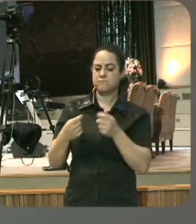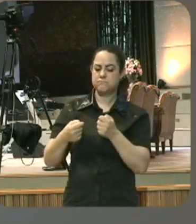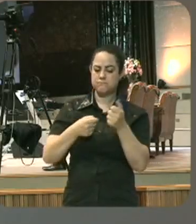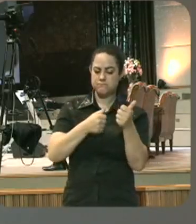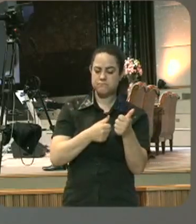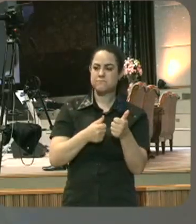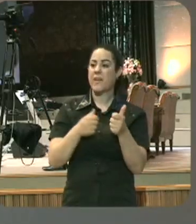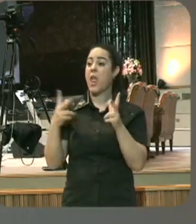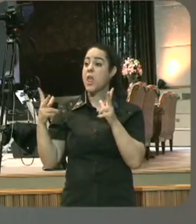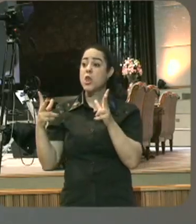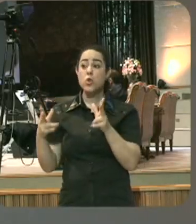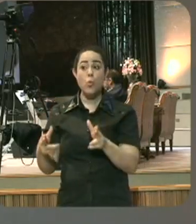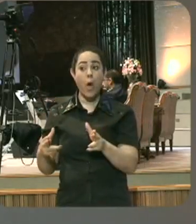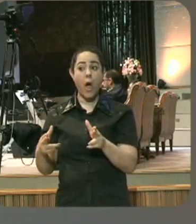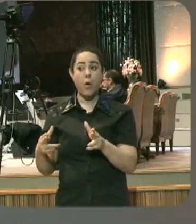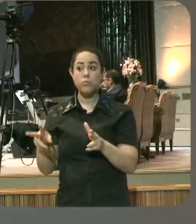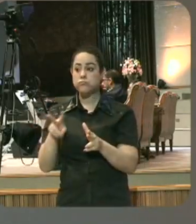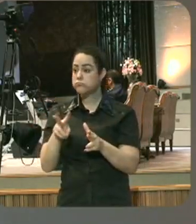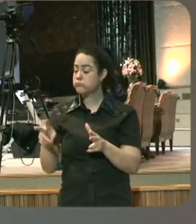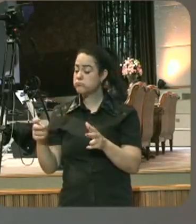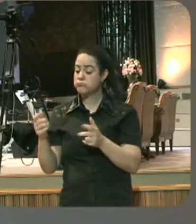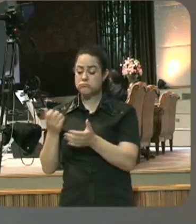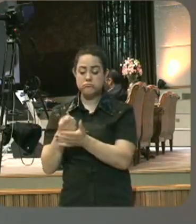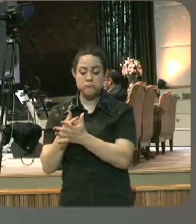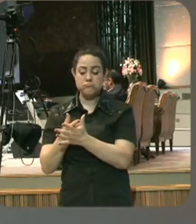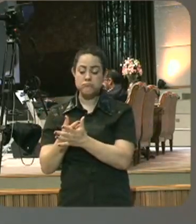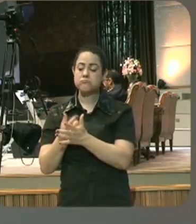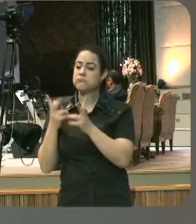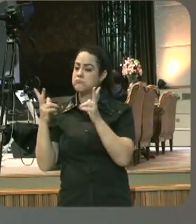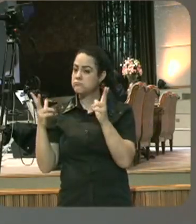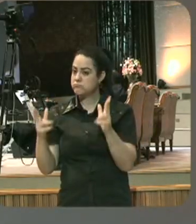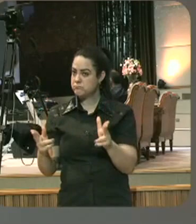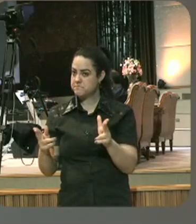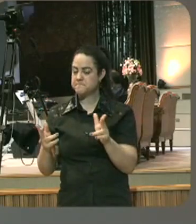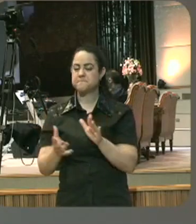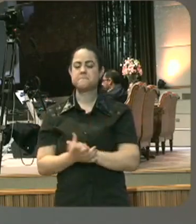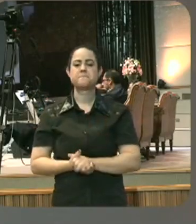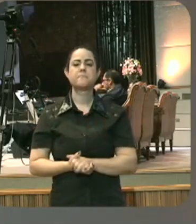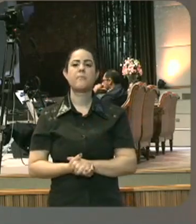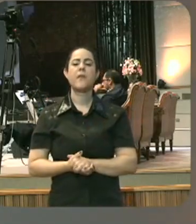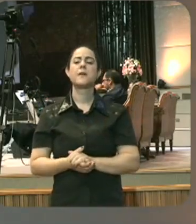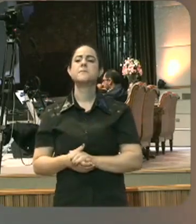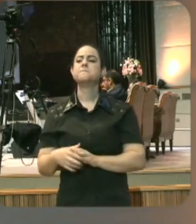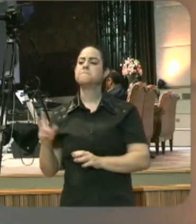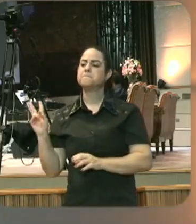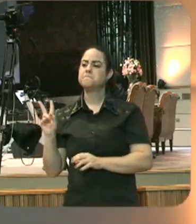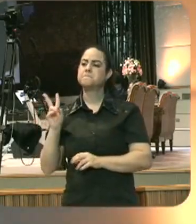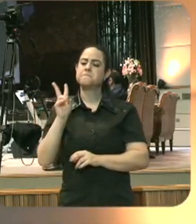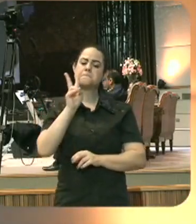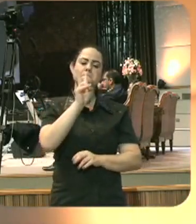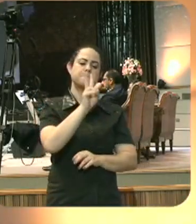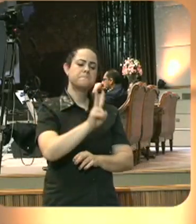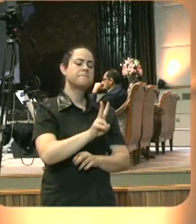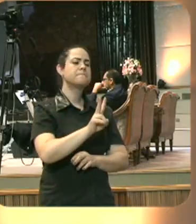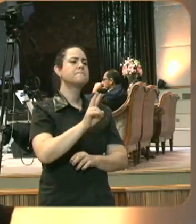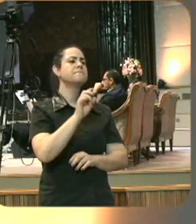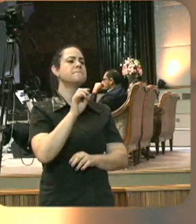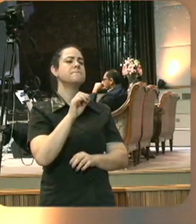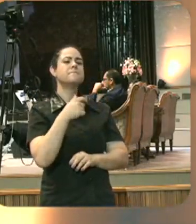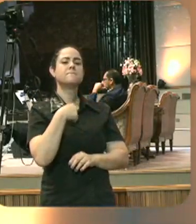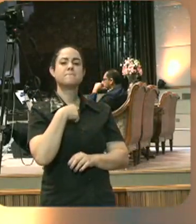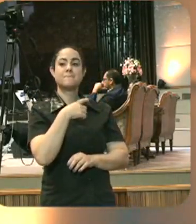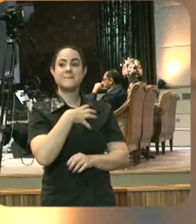fizeram a compra igualzinha que tinham feito para ele, para outra pessoa. Aí chegaram na porta da casa daquela pessoa